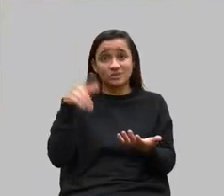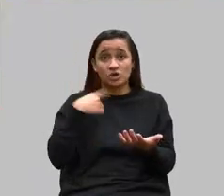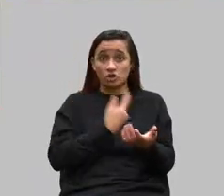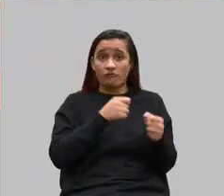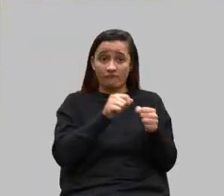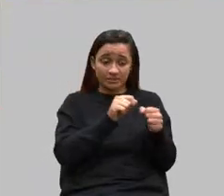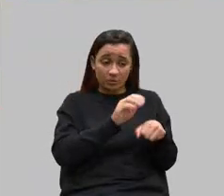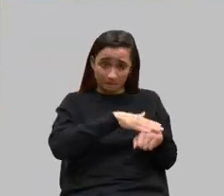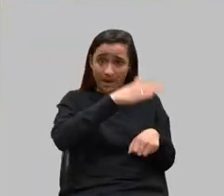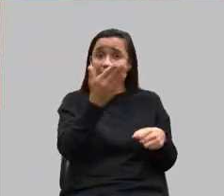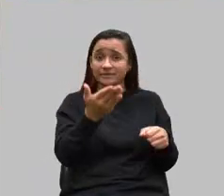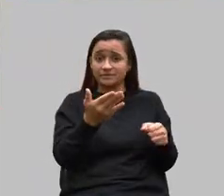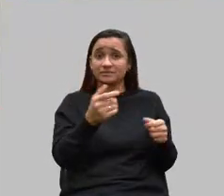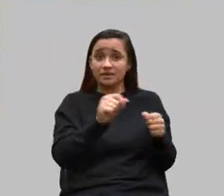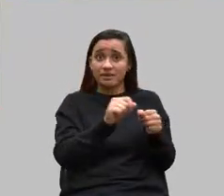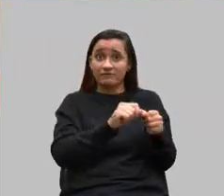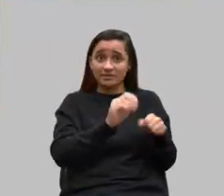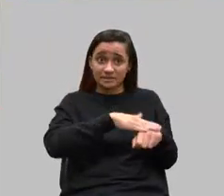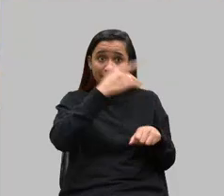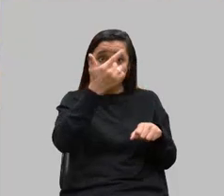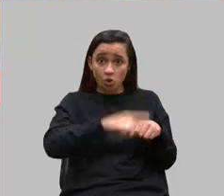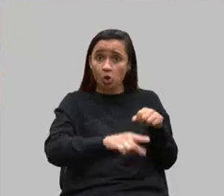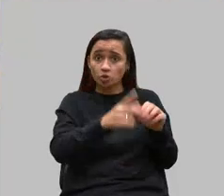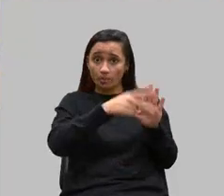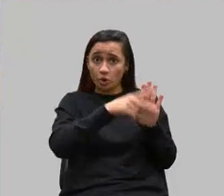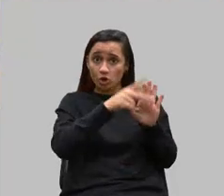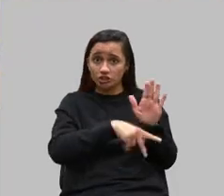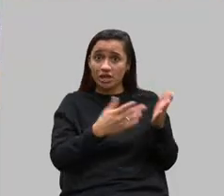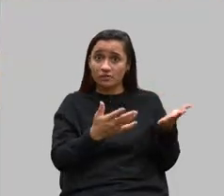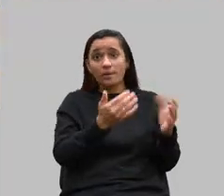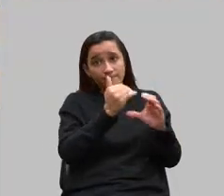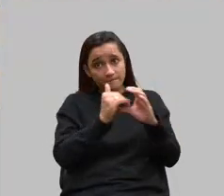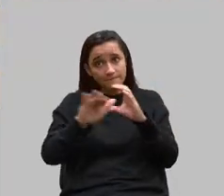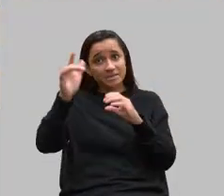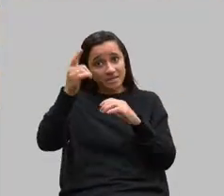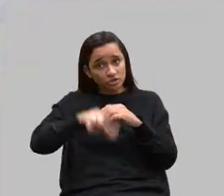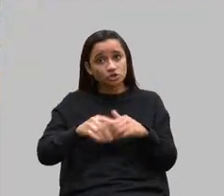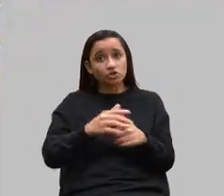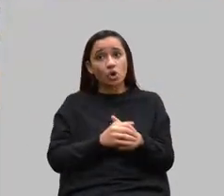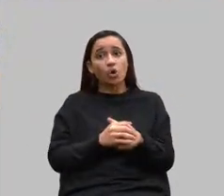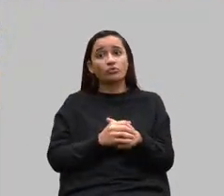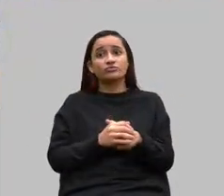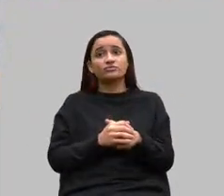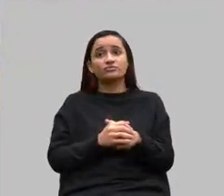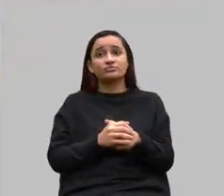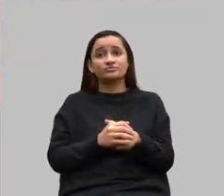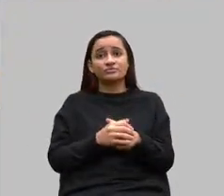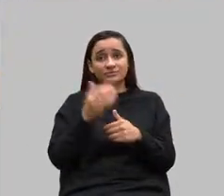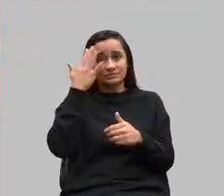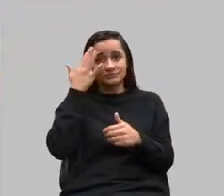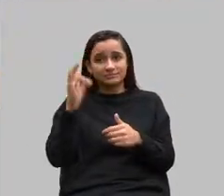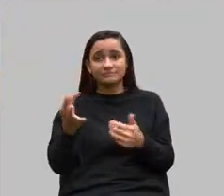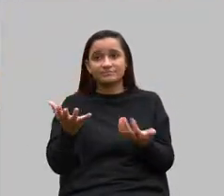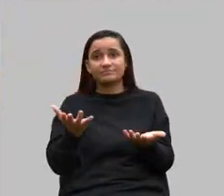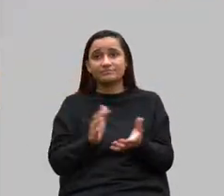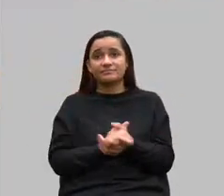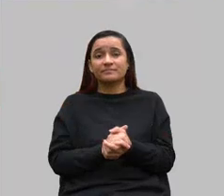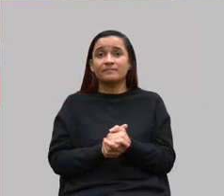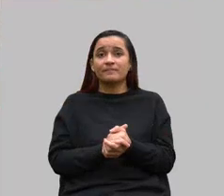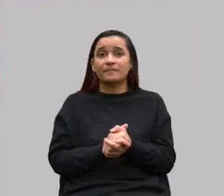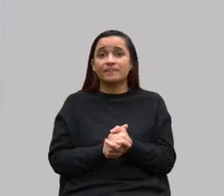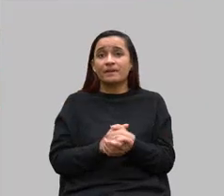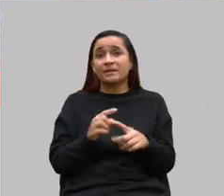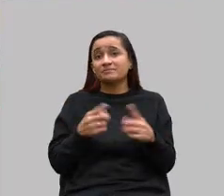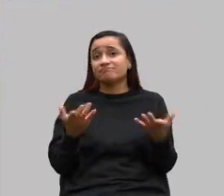nós estamos Nesse momento fazendo mais um um projeto para mandar para lá com dinheiro da outorga certo bom mas nós não